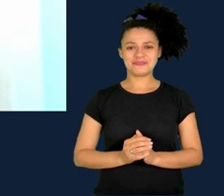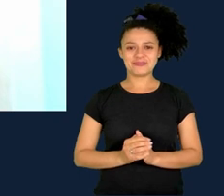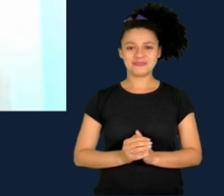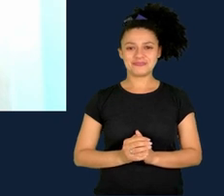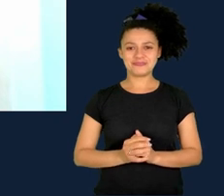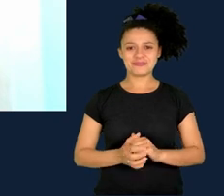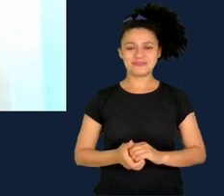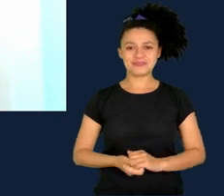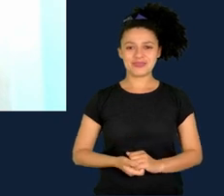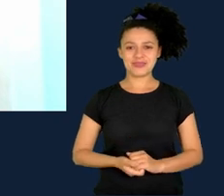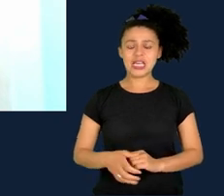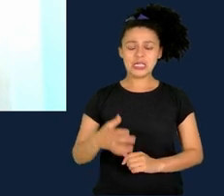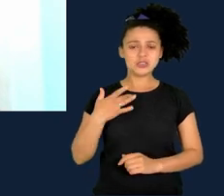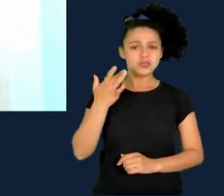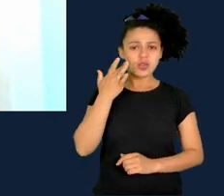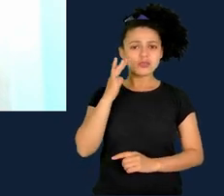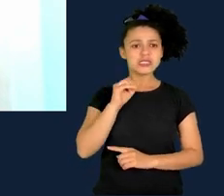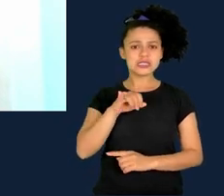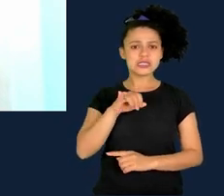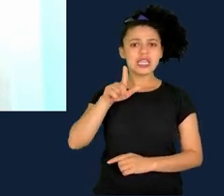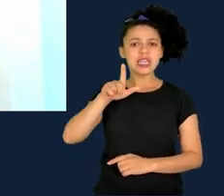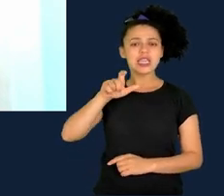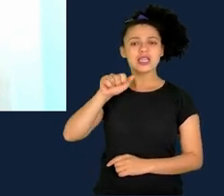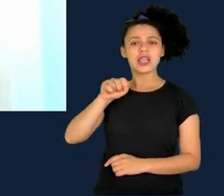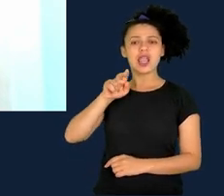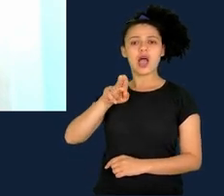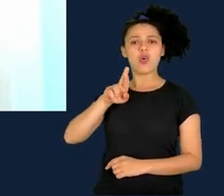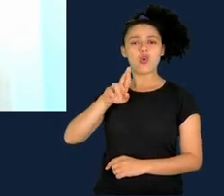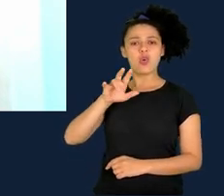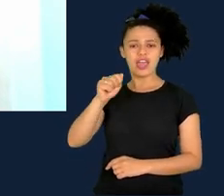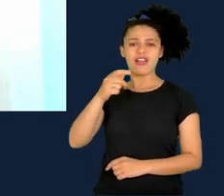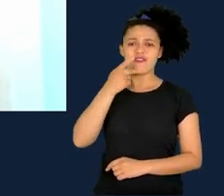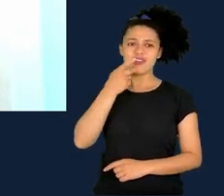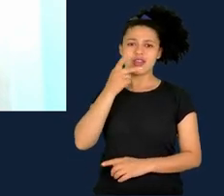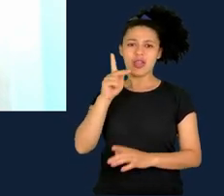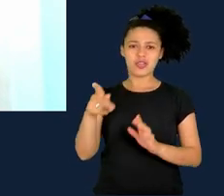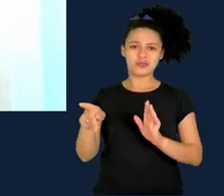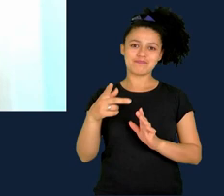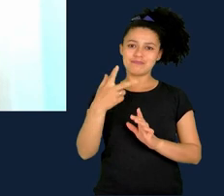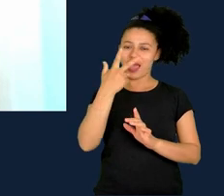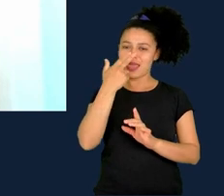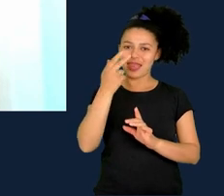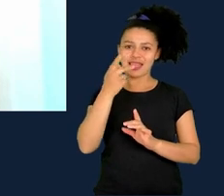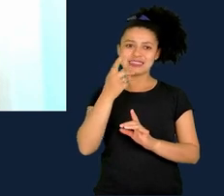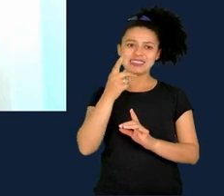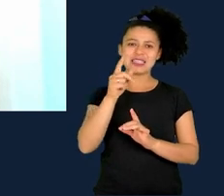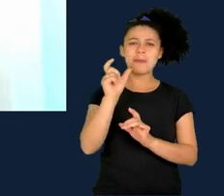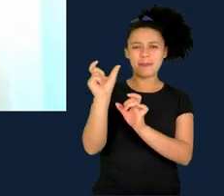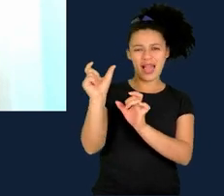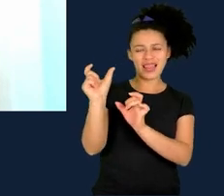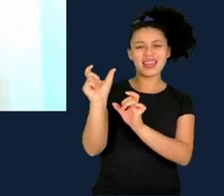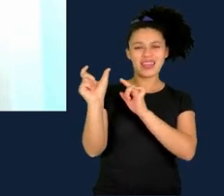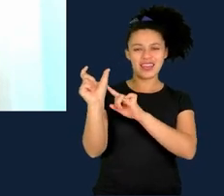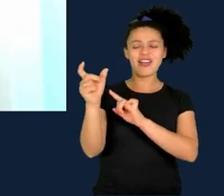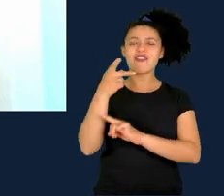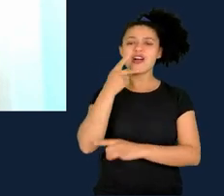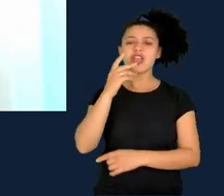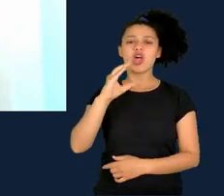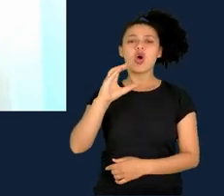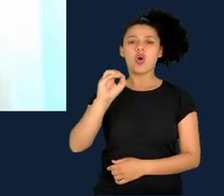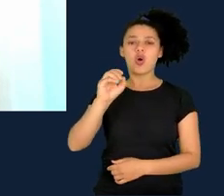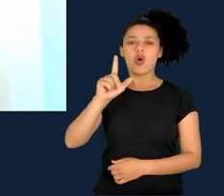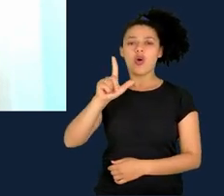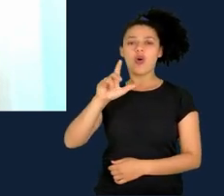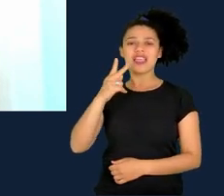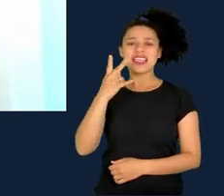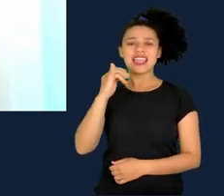E eu não sei se a Laura falou de forma intencional, mas saiu uma palavra muito bonita, você falou colheita de dados, eu achei que já